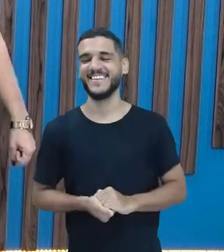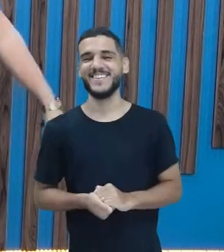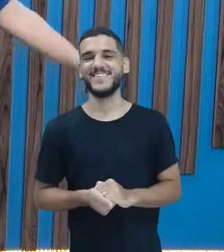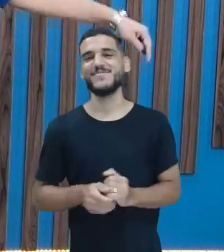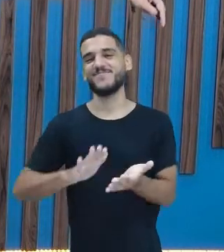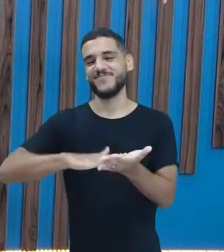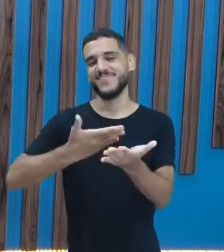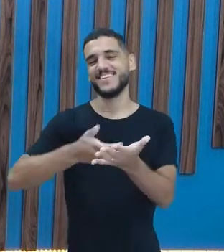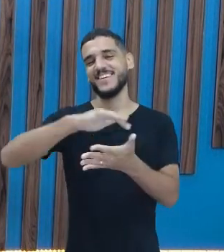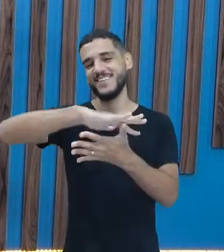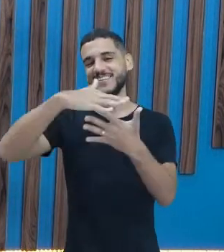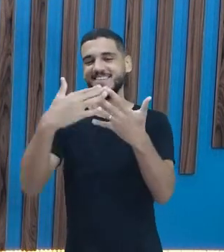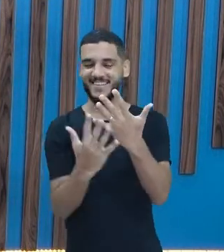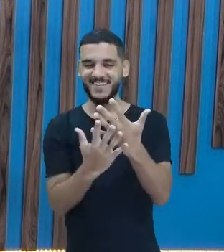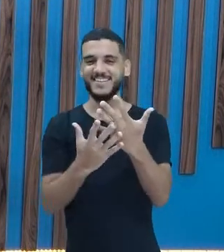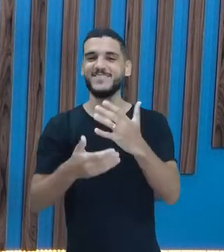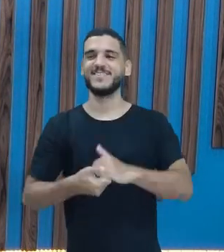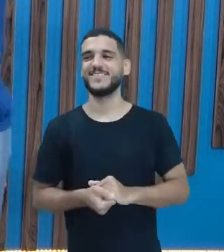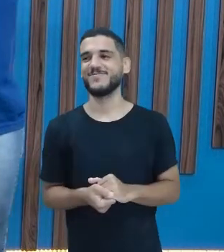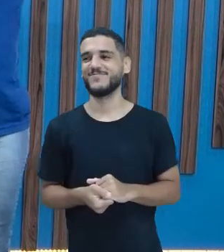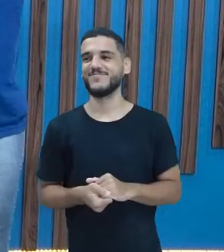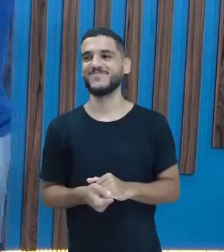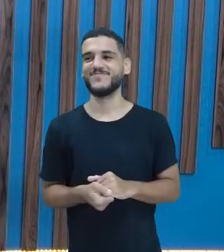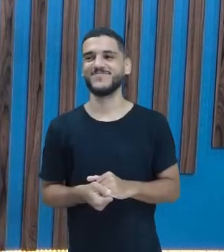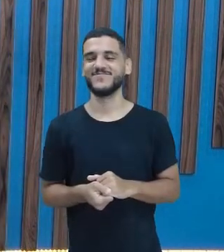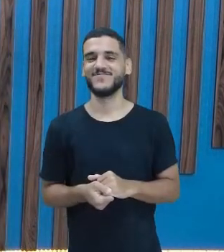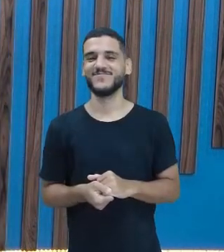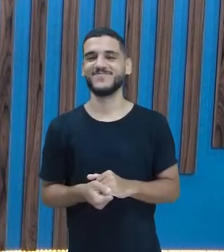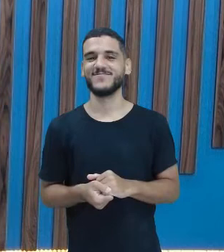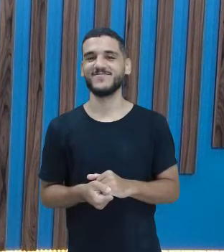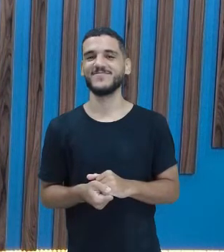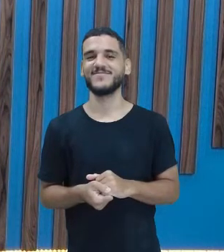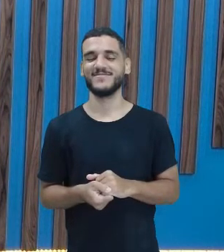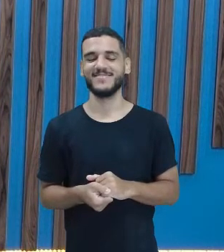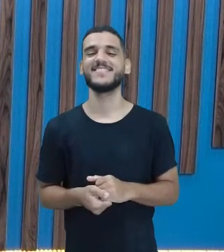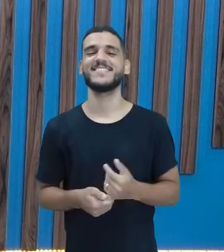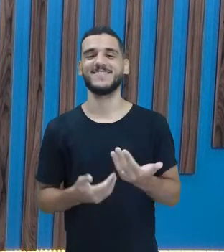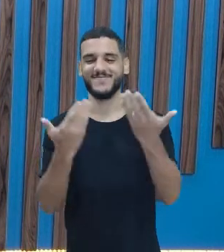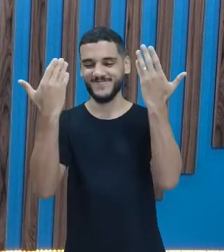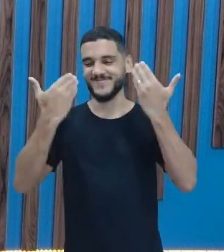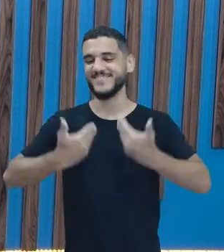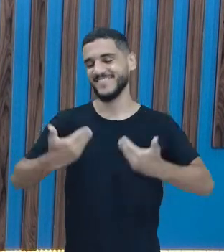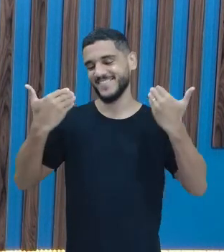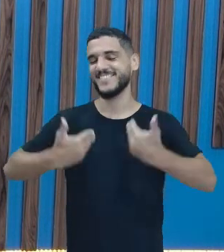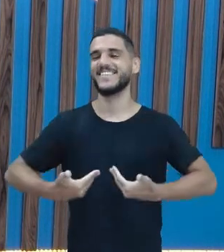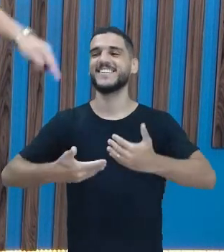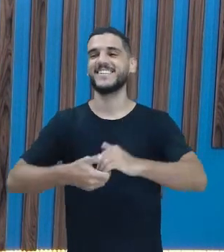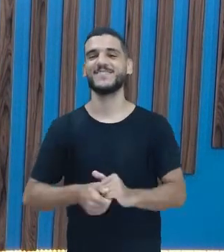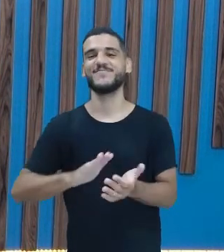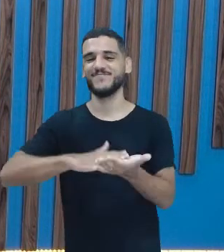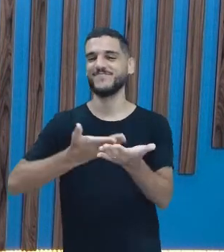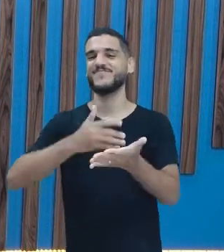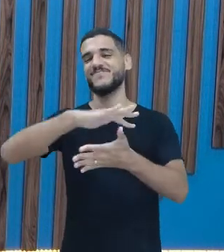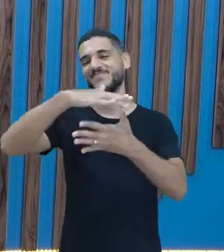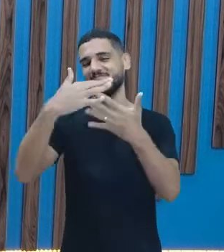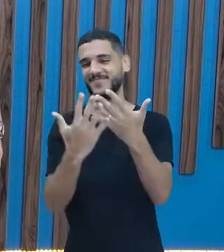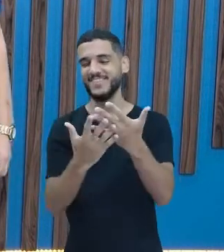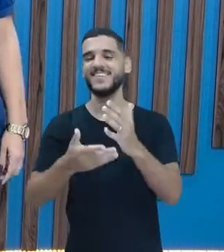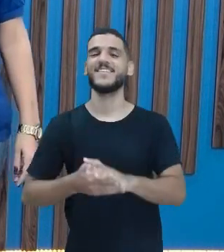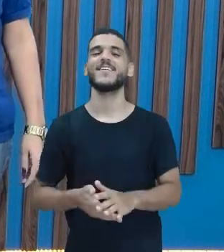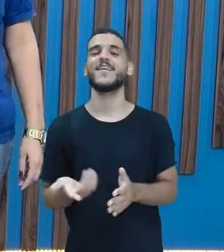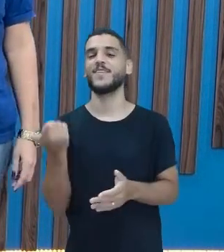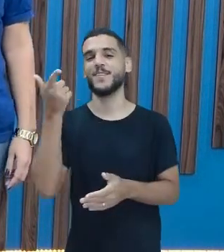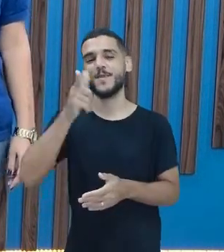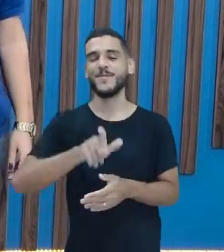Clisman, nosso intérprete de Libras. Levantei o... Eita, fui pro lado errado aqui. Clisman, nosso intérprete de Libras, para mais um